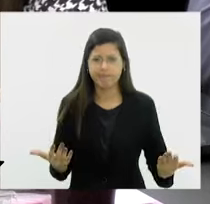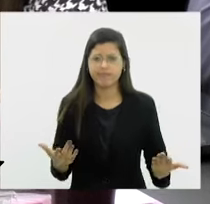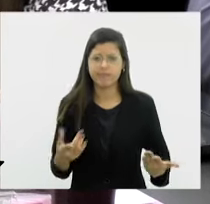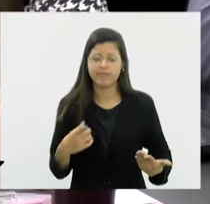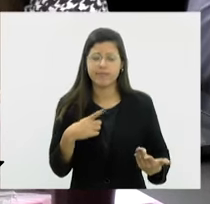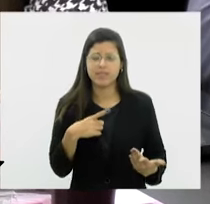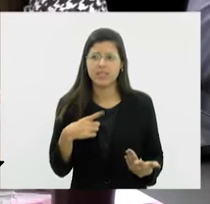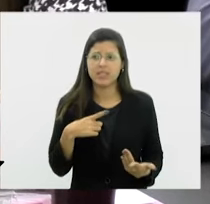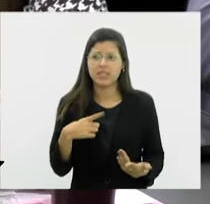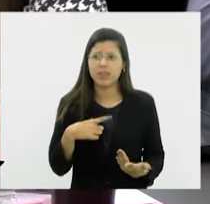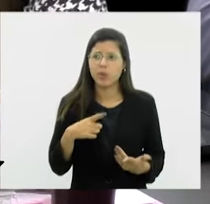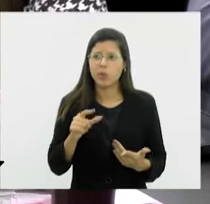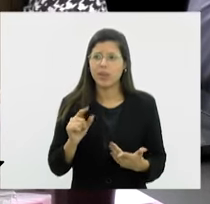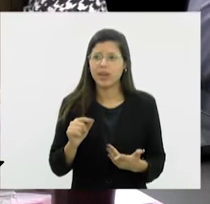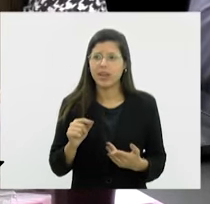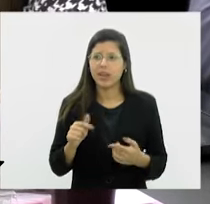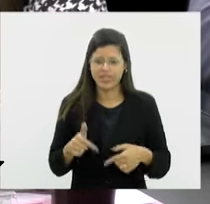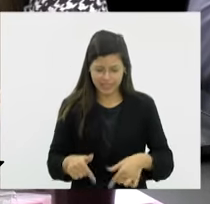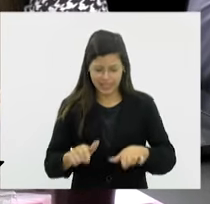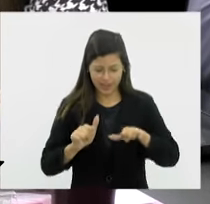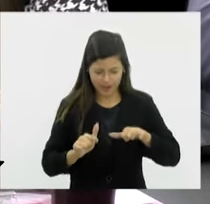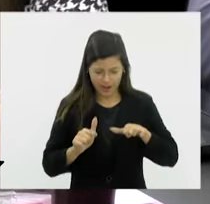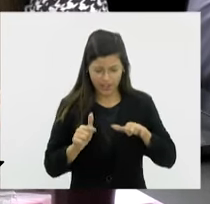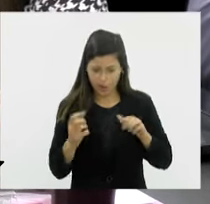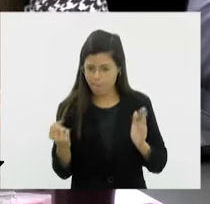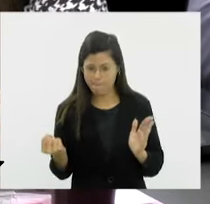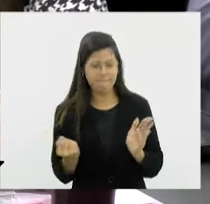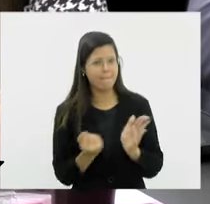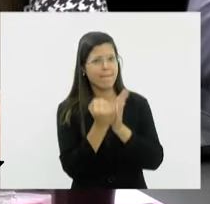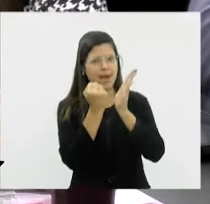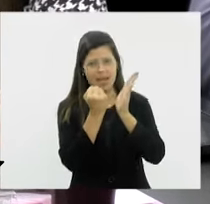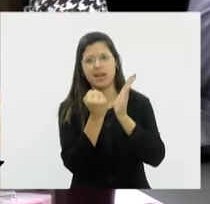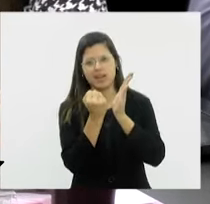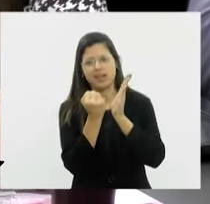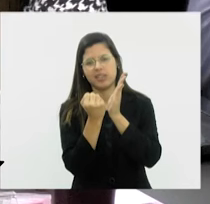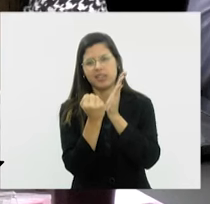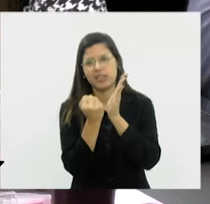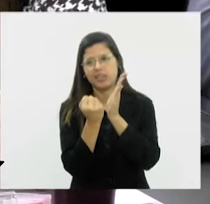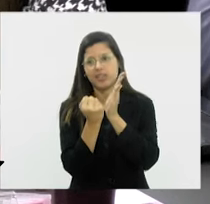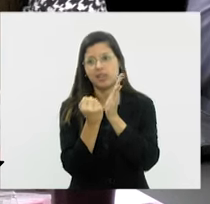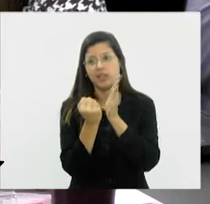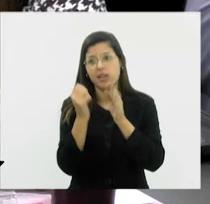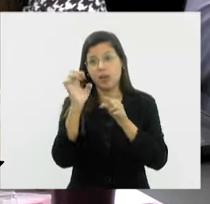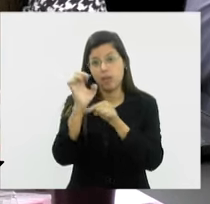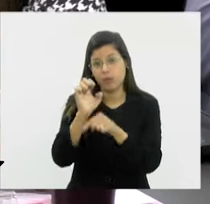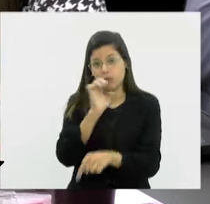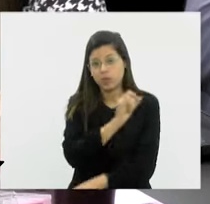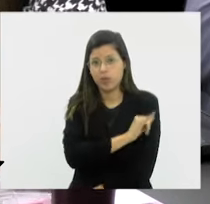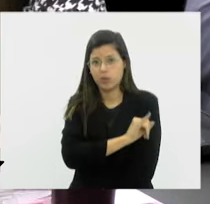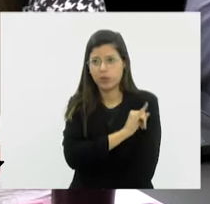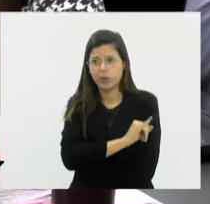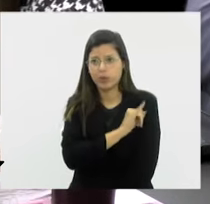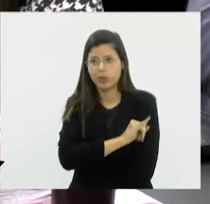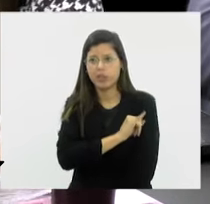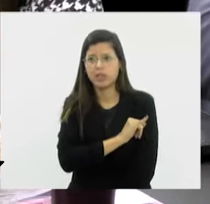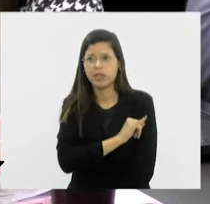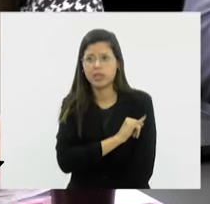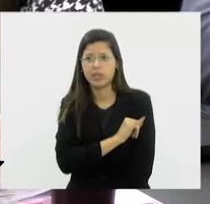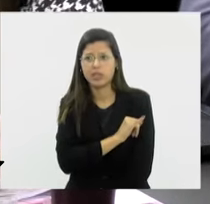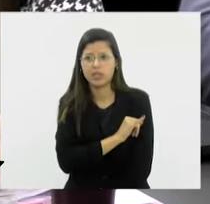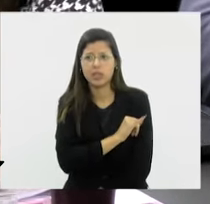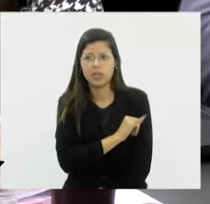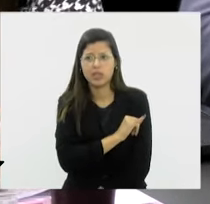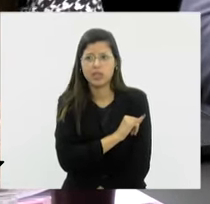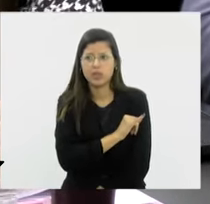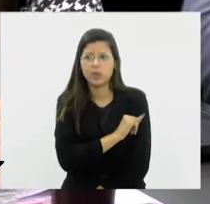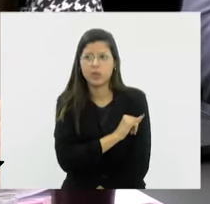as certificações carimbadas pelo Estado do Rio de Janeiro,